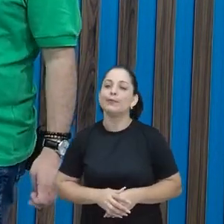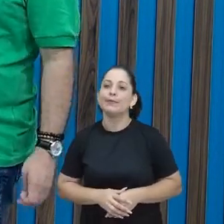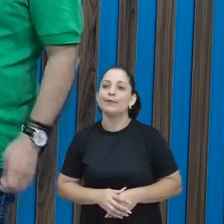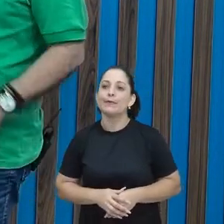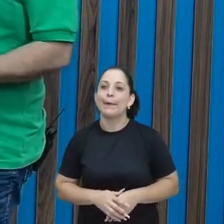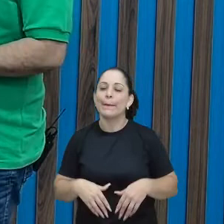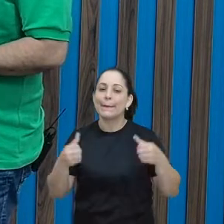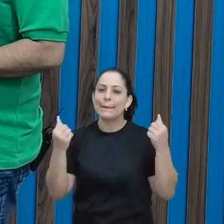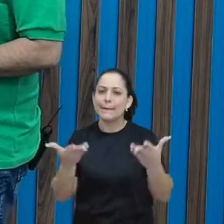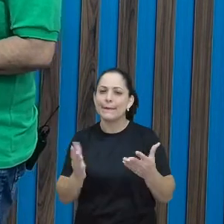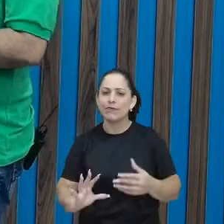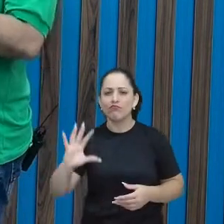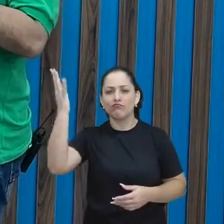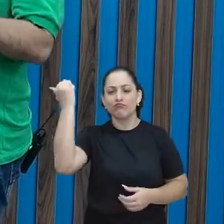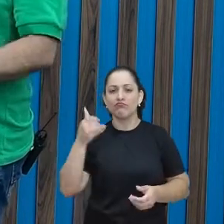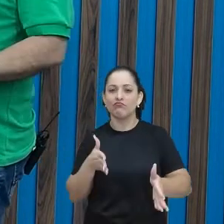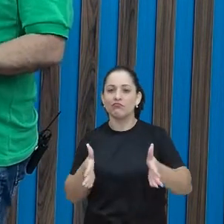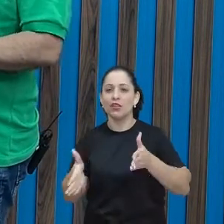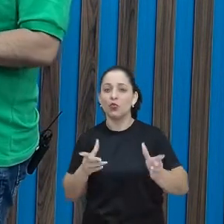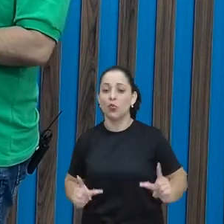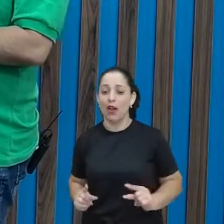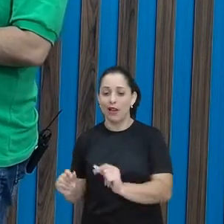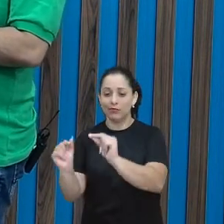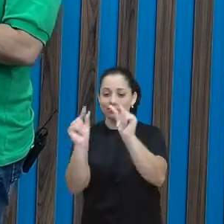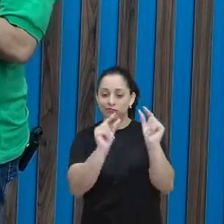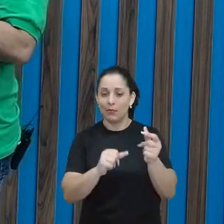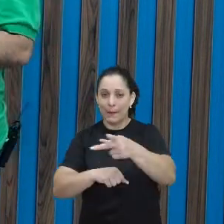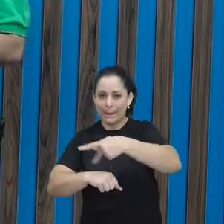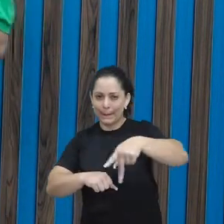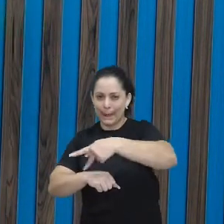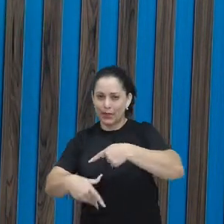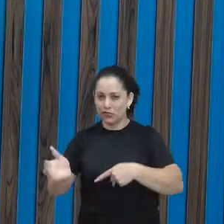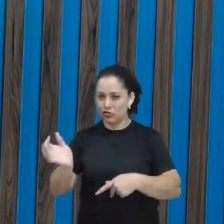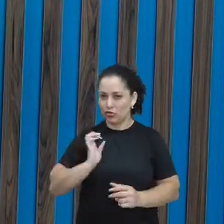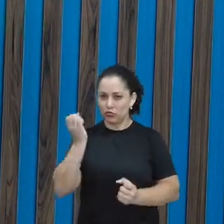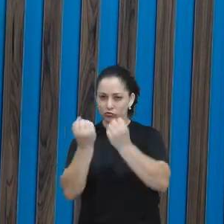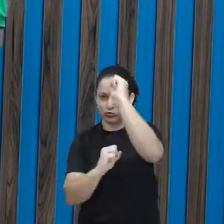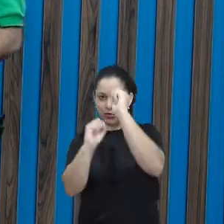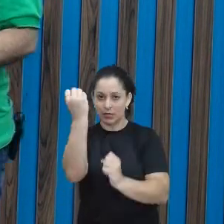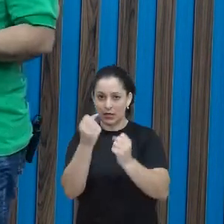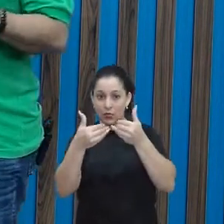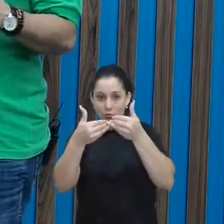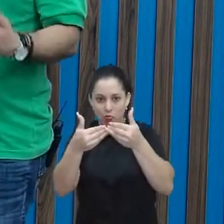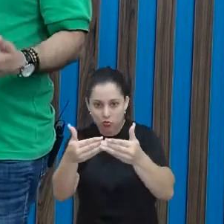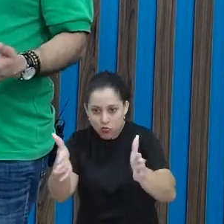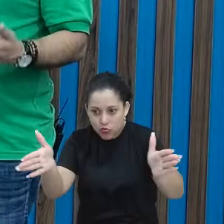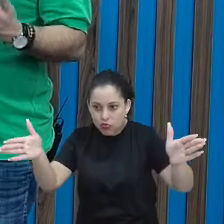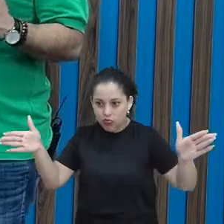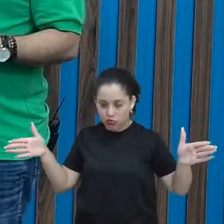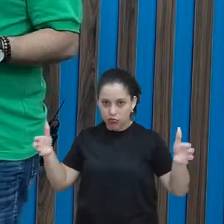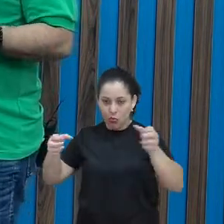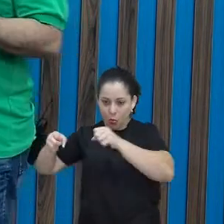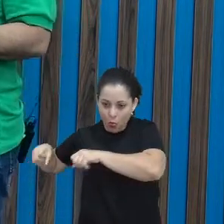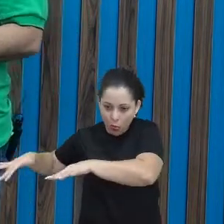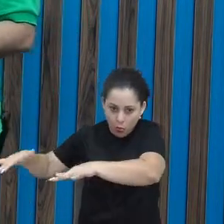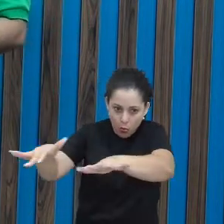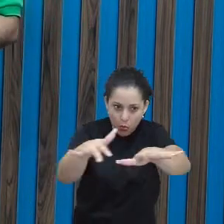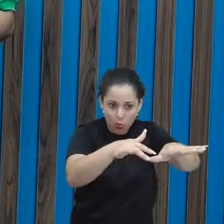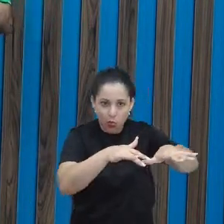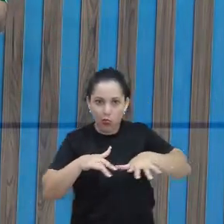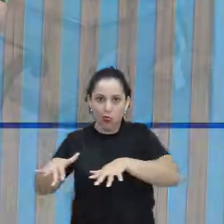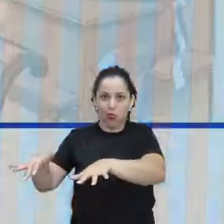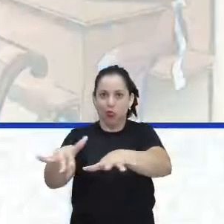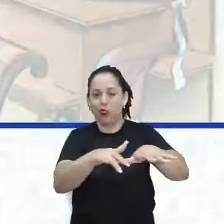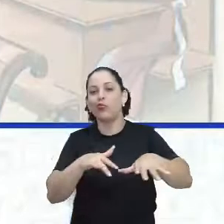uma nova fase do capitalismo, onde os países industrializados procuraram expandir os seus mercados e dominar áreas produtoras de